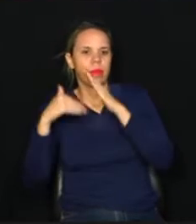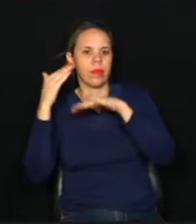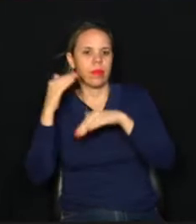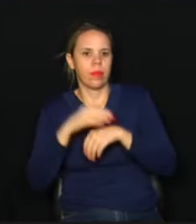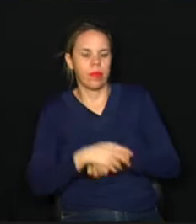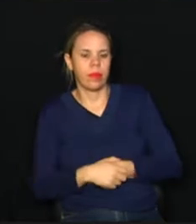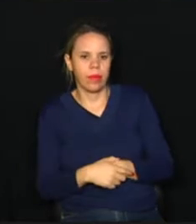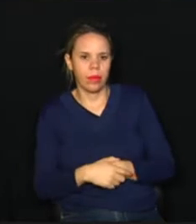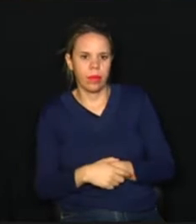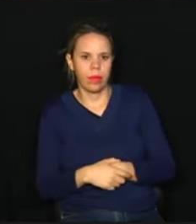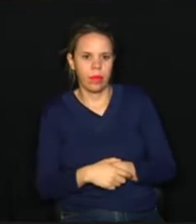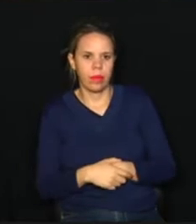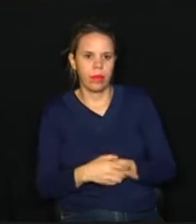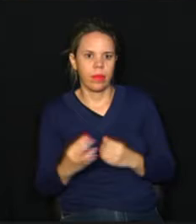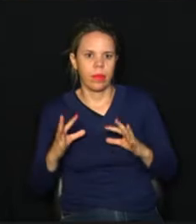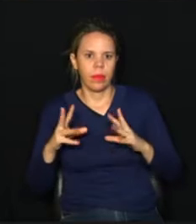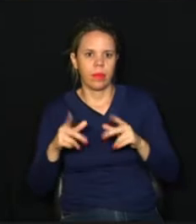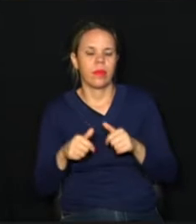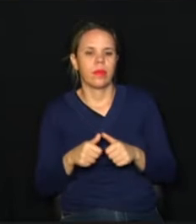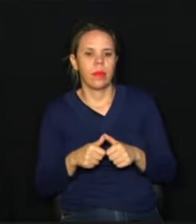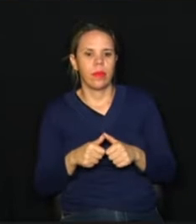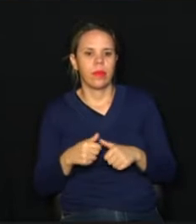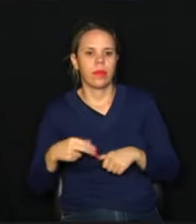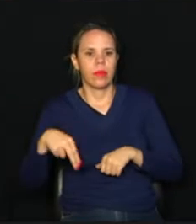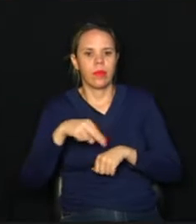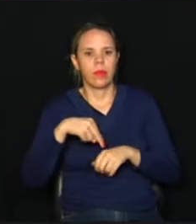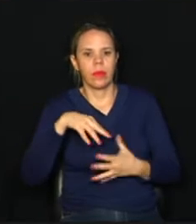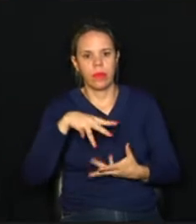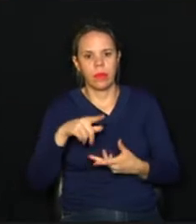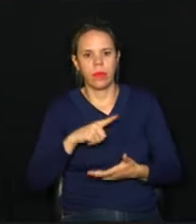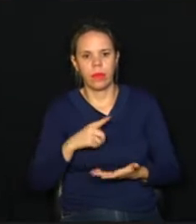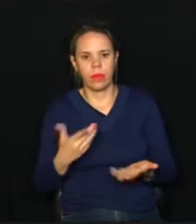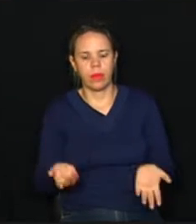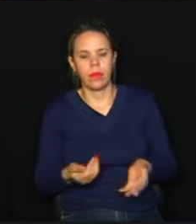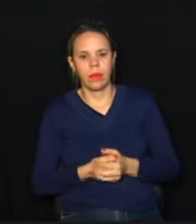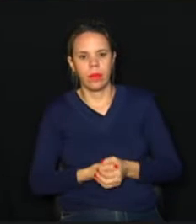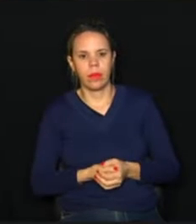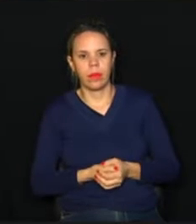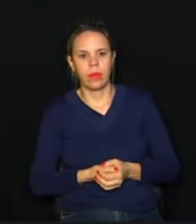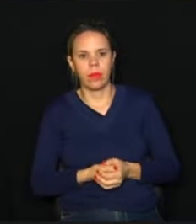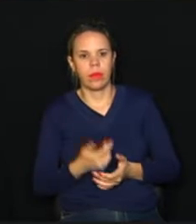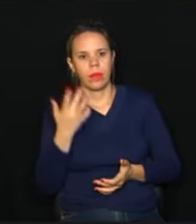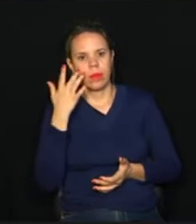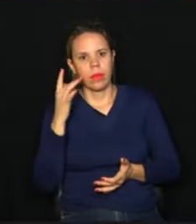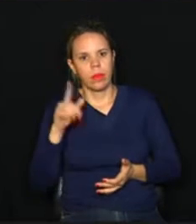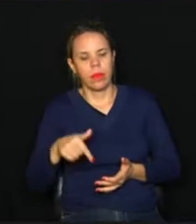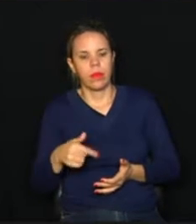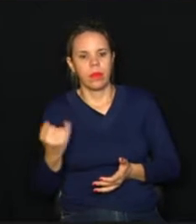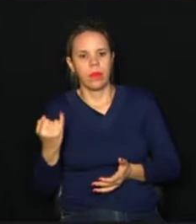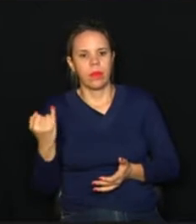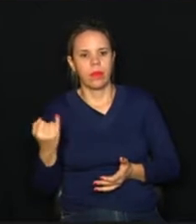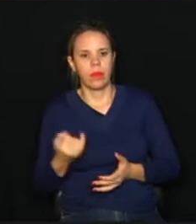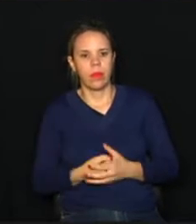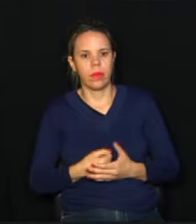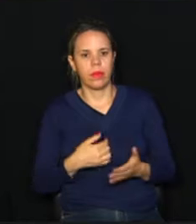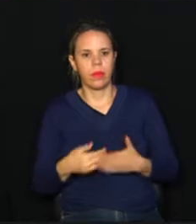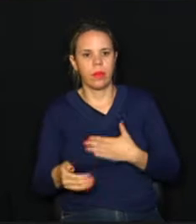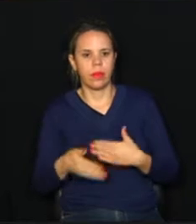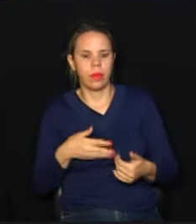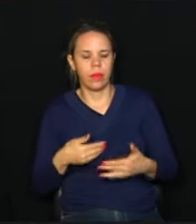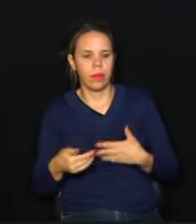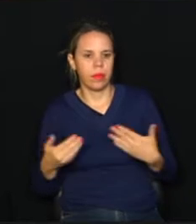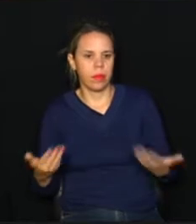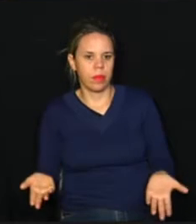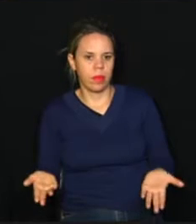desenvolvimento, como todas as grandes nações do mundo possuem, né? Acho que isso é muito relevante, né? Independente